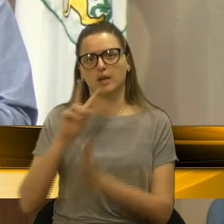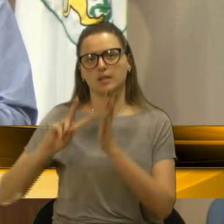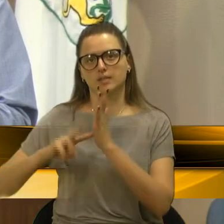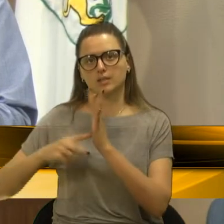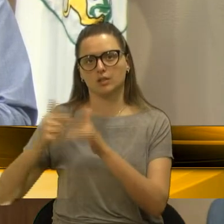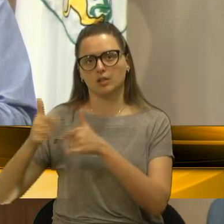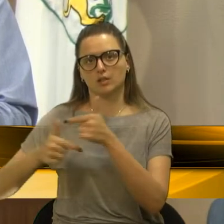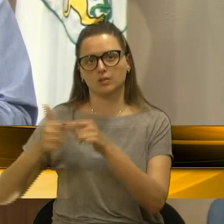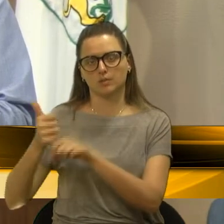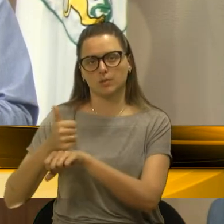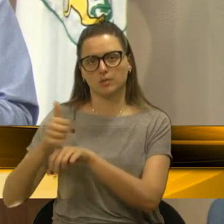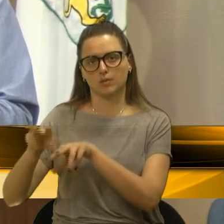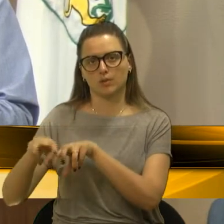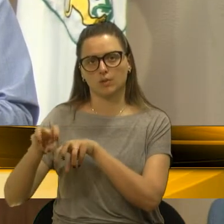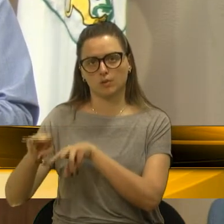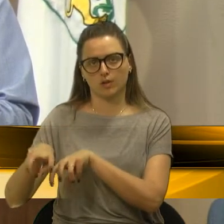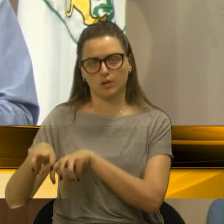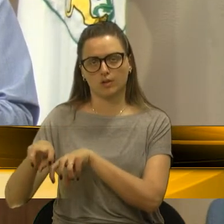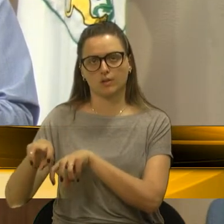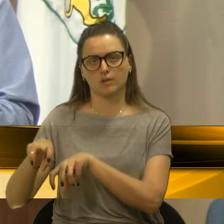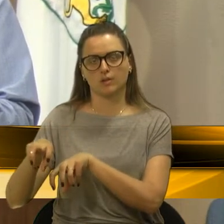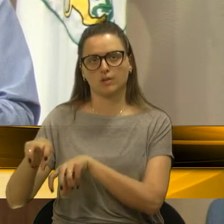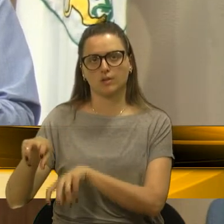Trabalhadores Rurais.